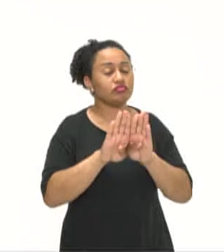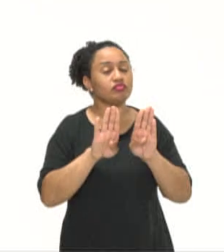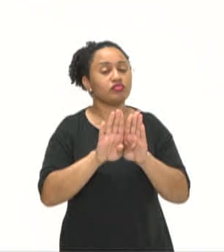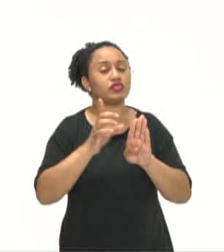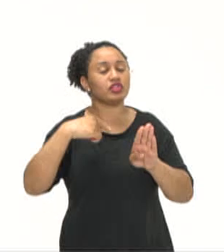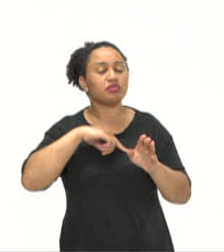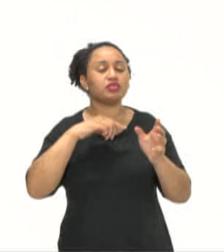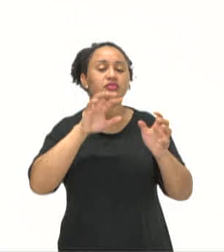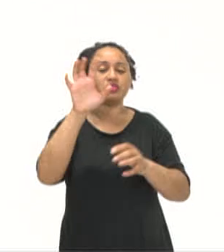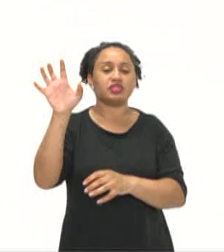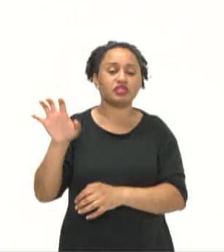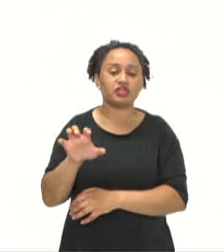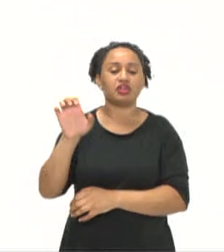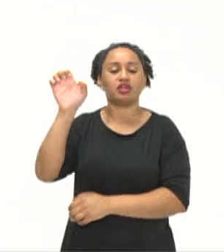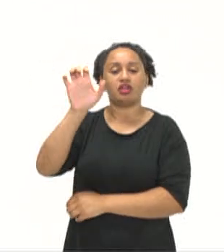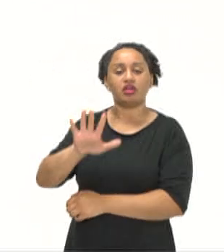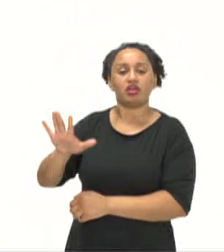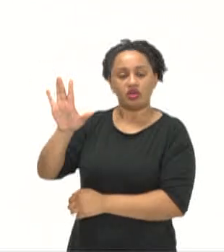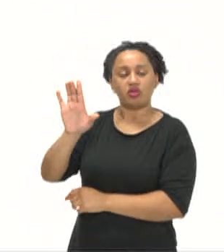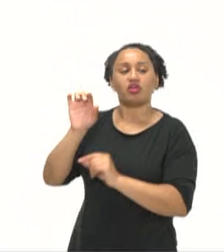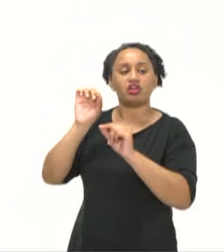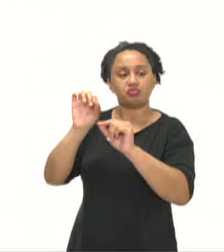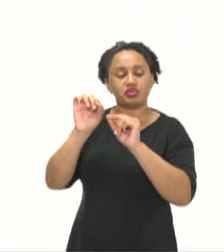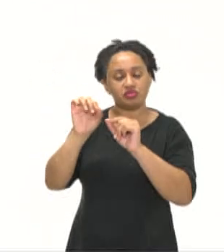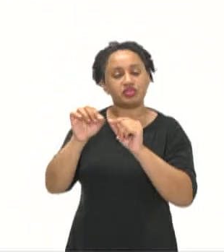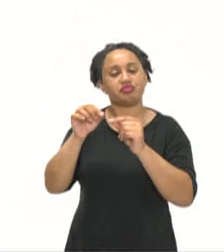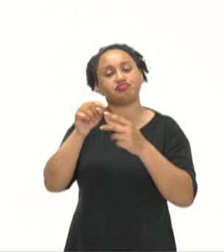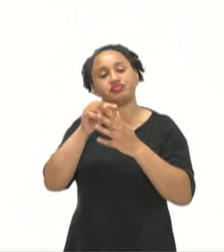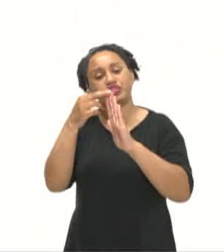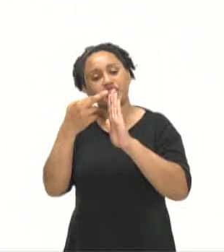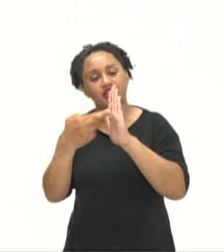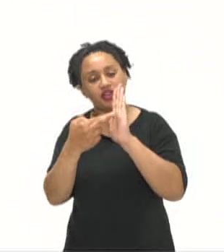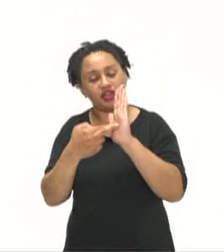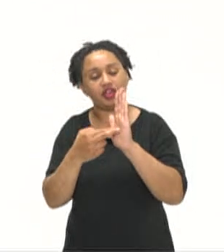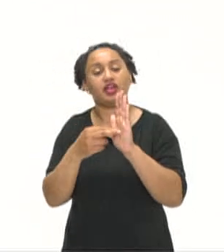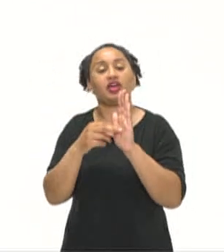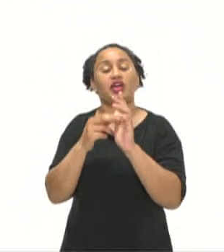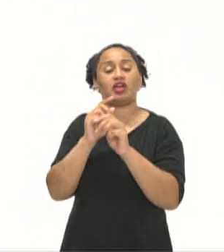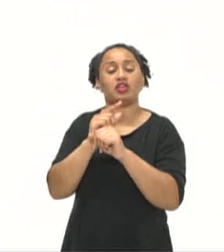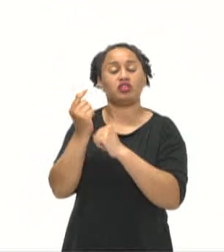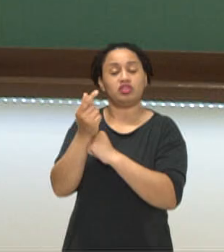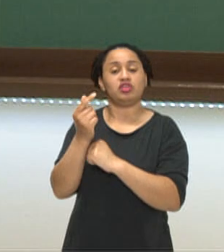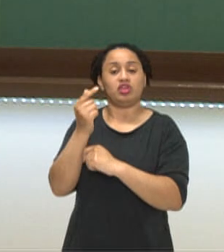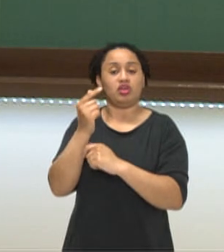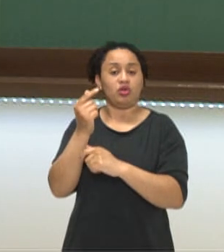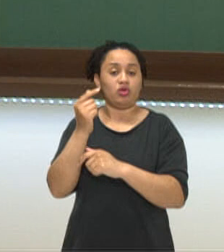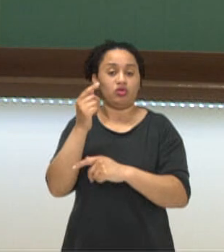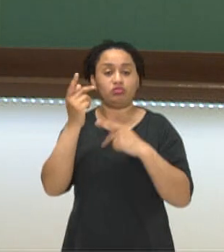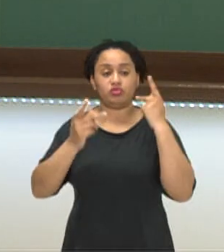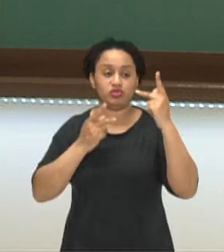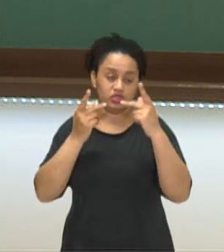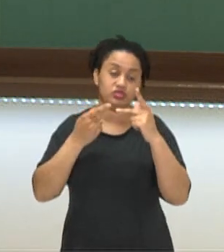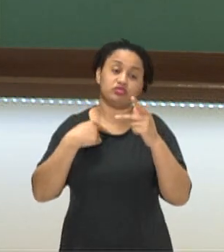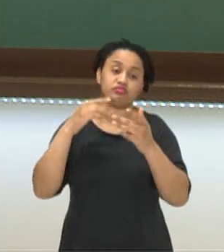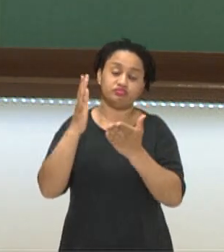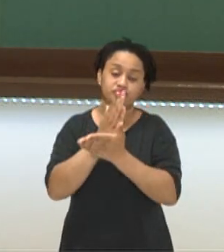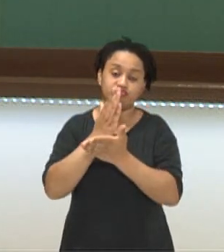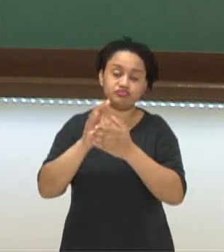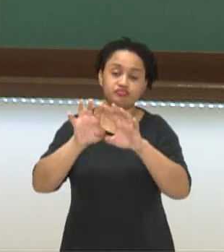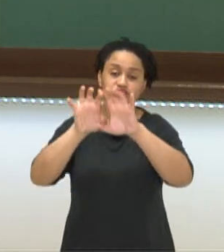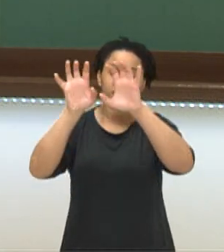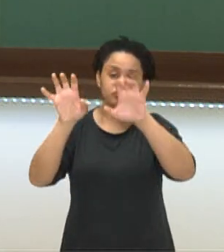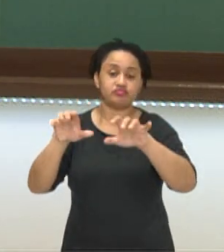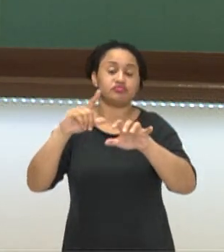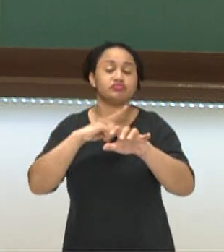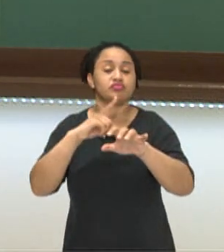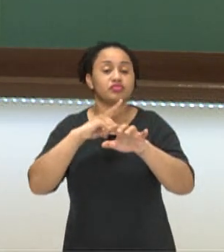podemos regionalizar o continente europeu de acordo com os critérios geopolíticos. E aí, a partir dessa regionalização geopolítica, nós